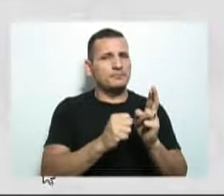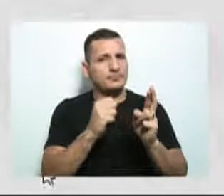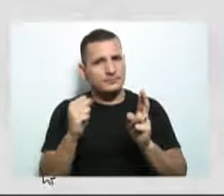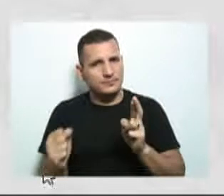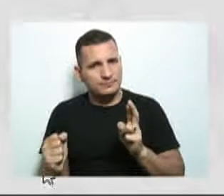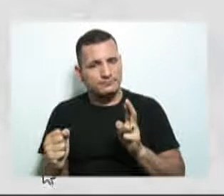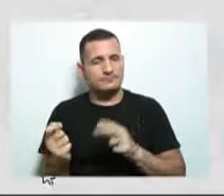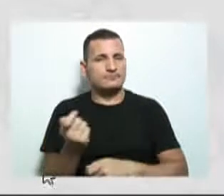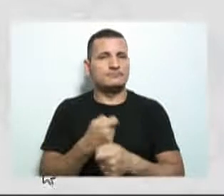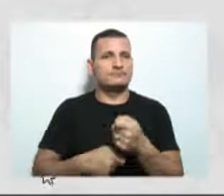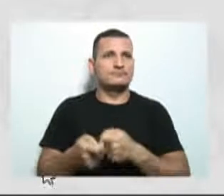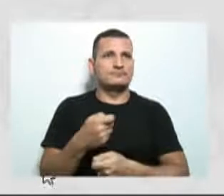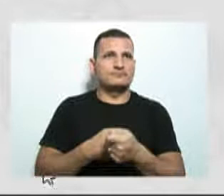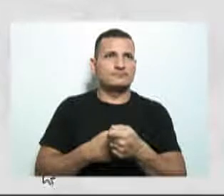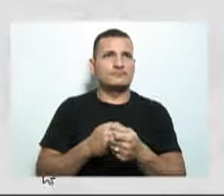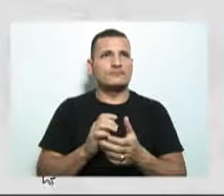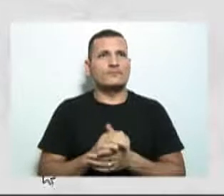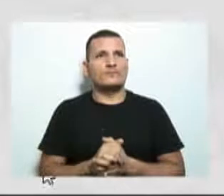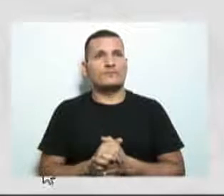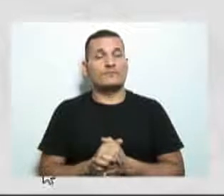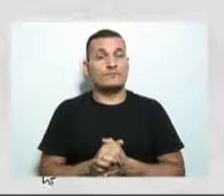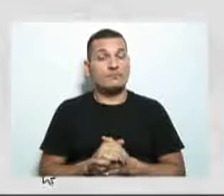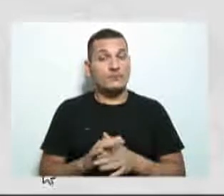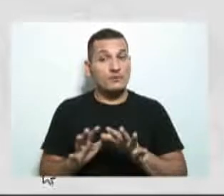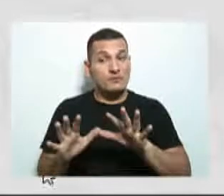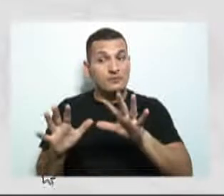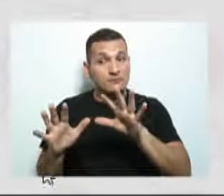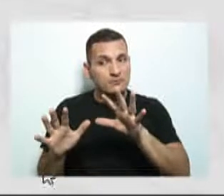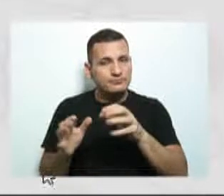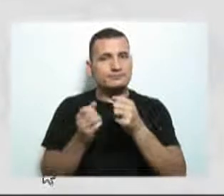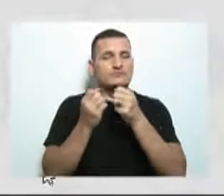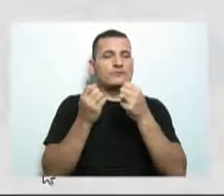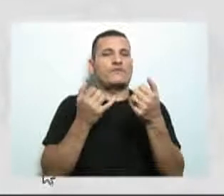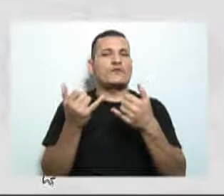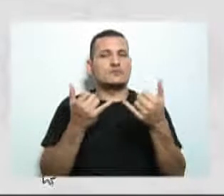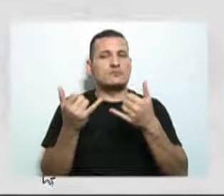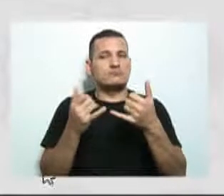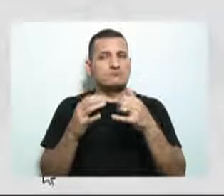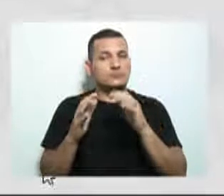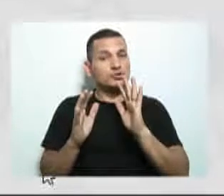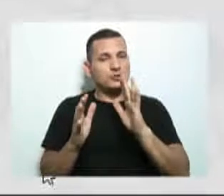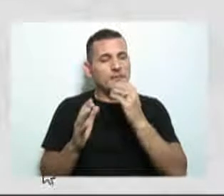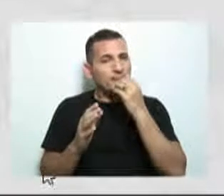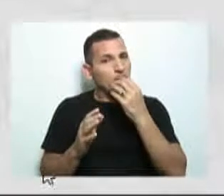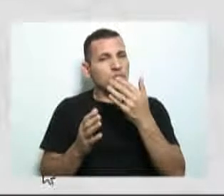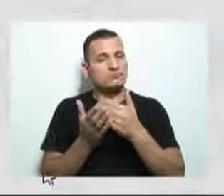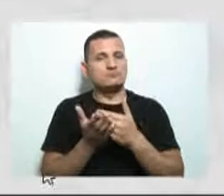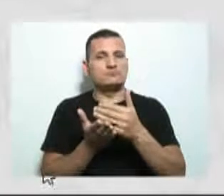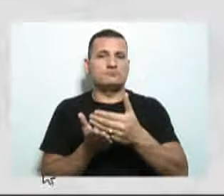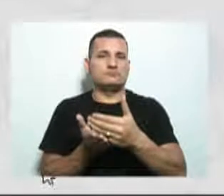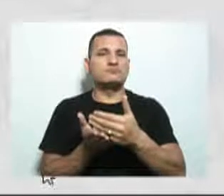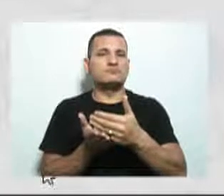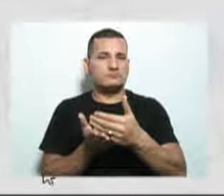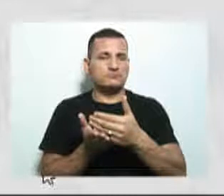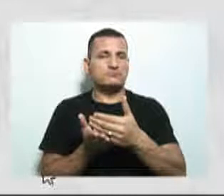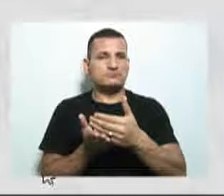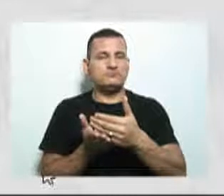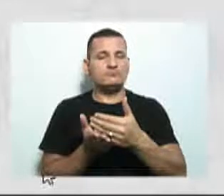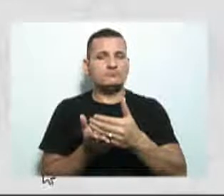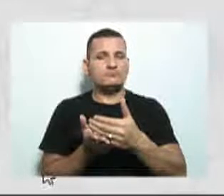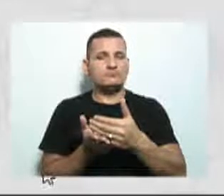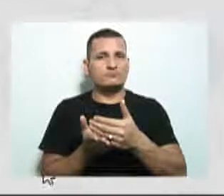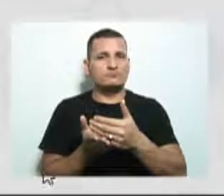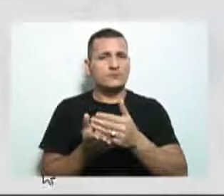na negociação. Obter essa informação já é um bom início. Afinal, quem tem